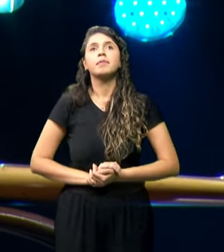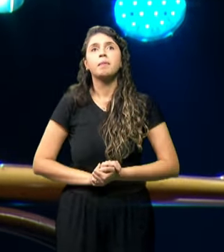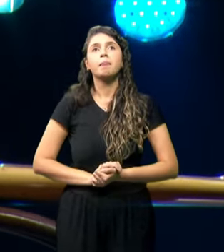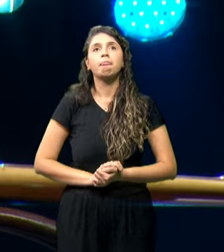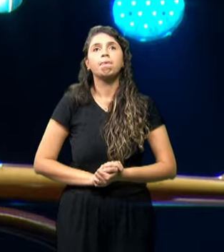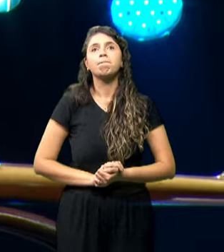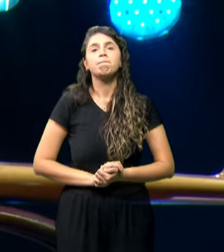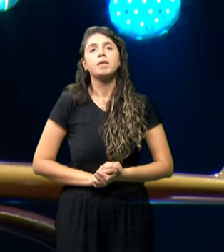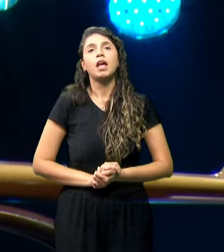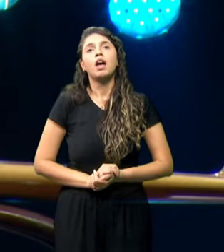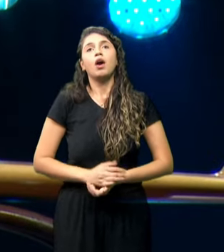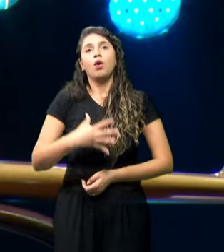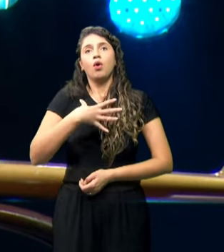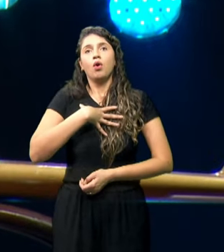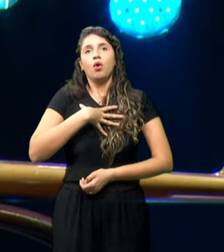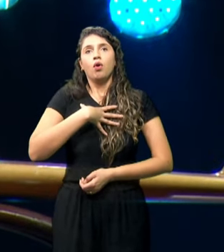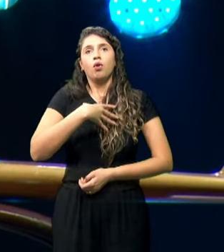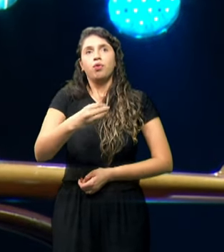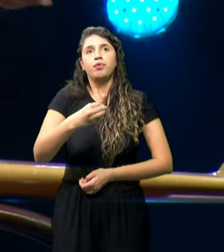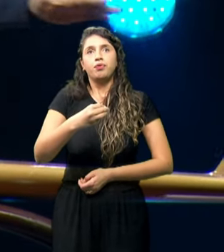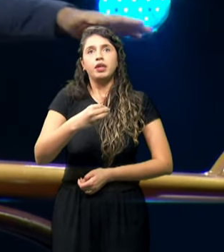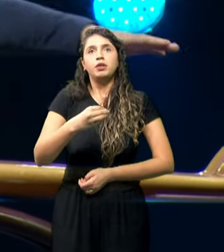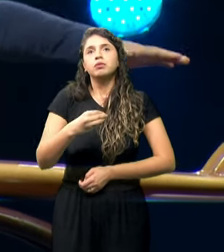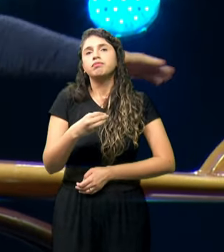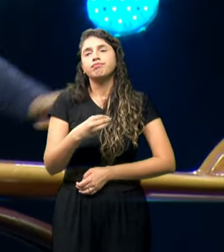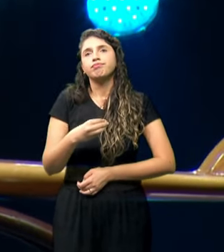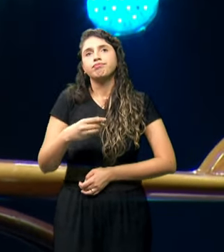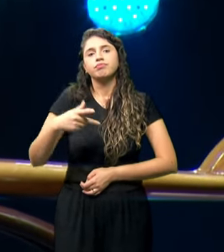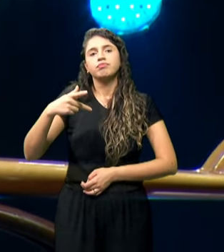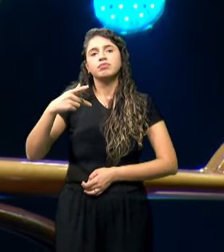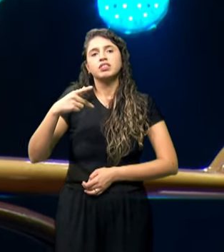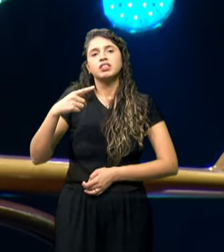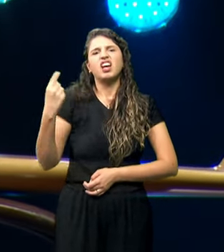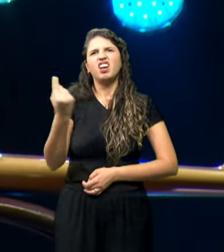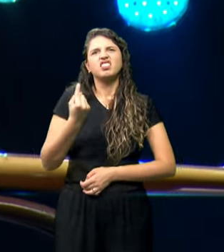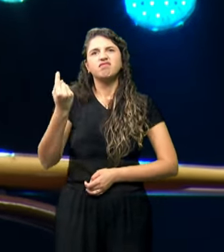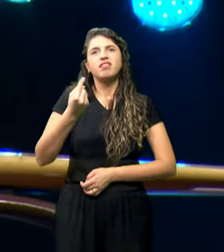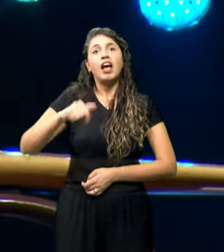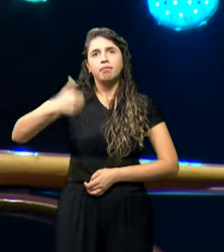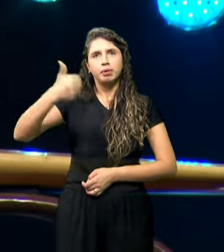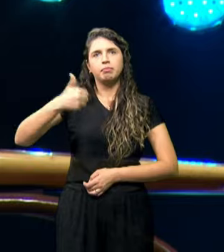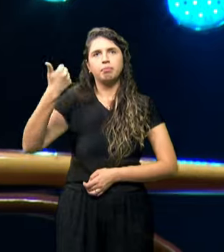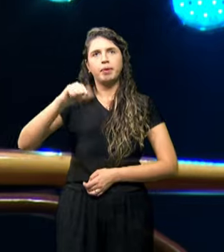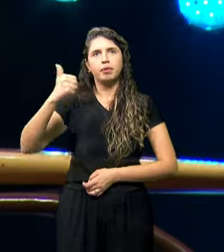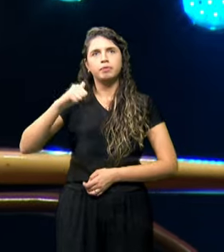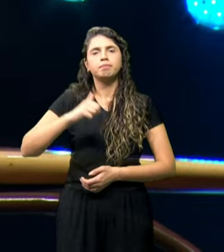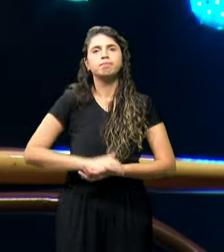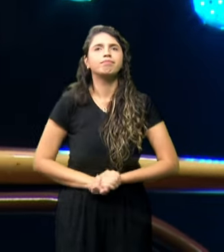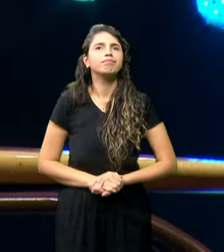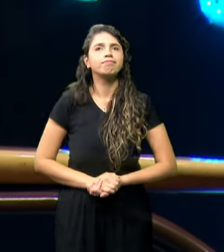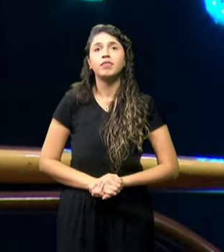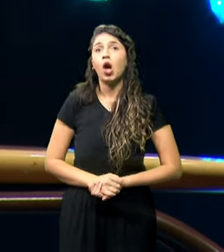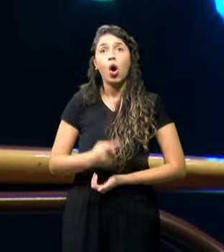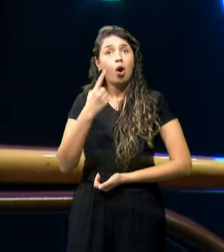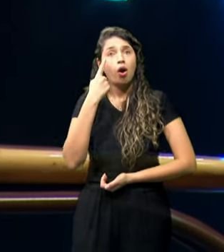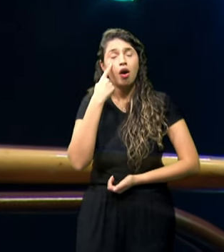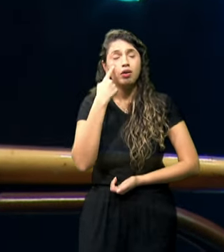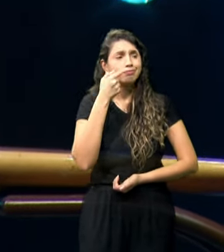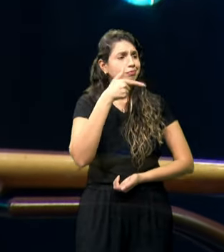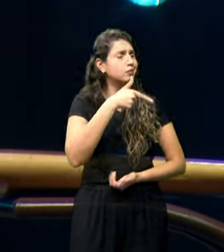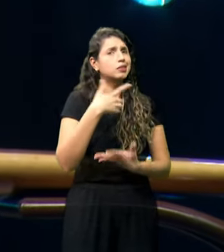O filho pródigo. Cara, acabou para você, irmão. Tu recebeu herança, tu recebeu